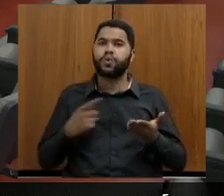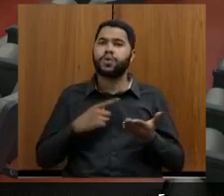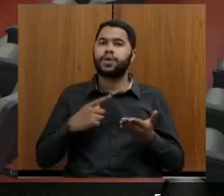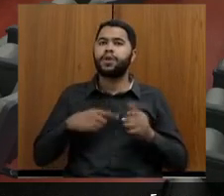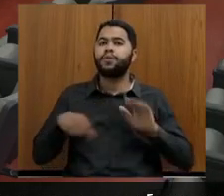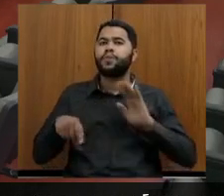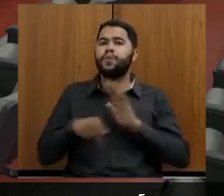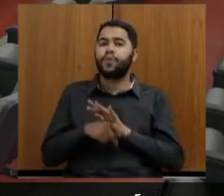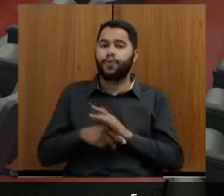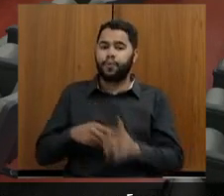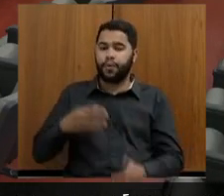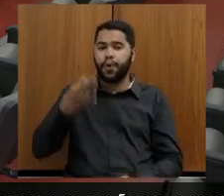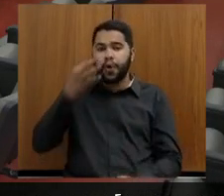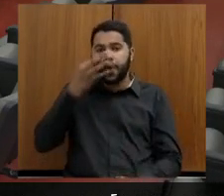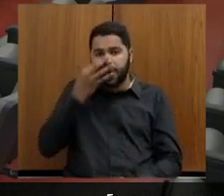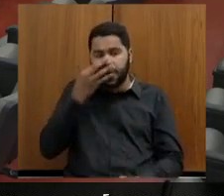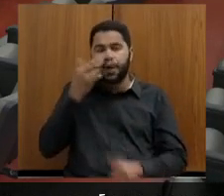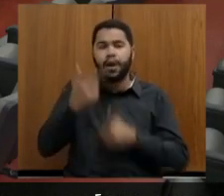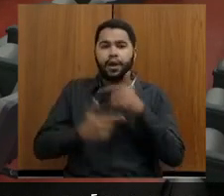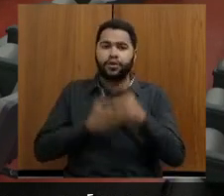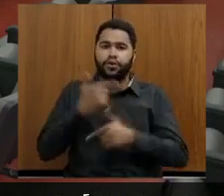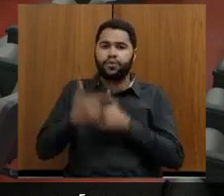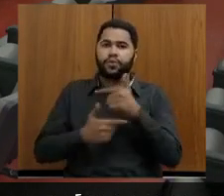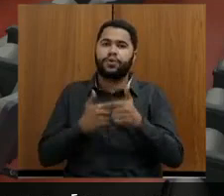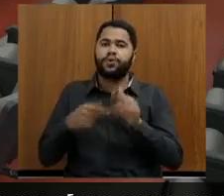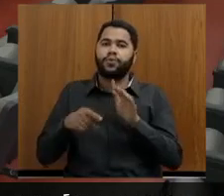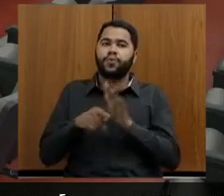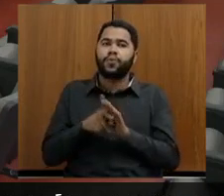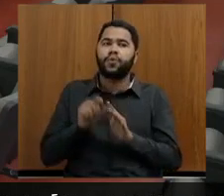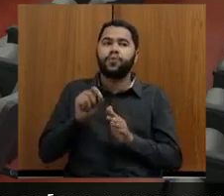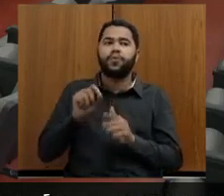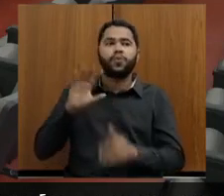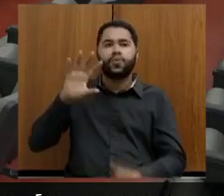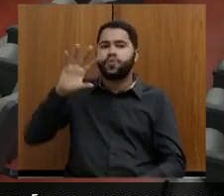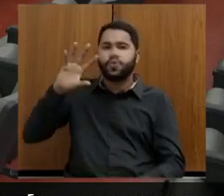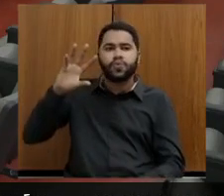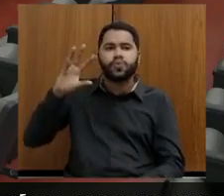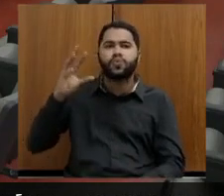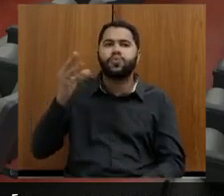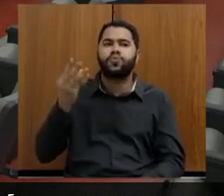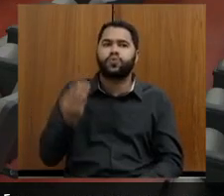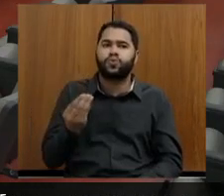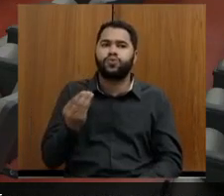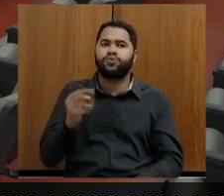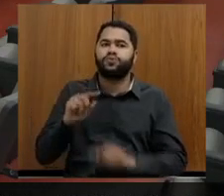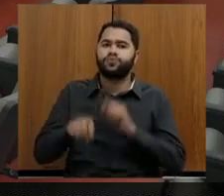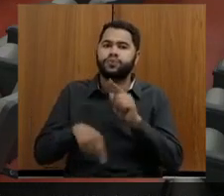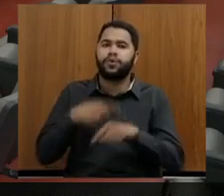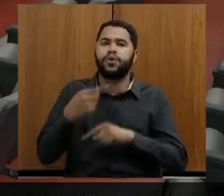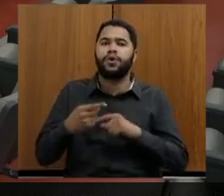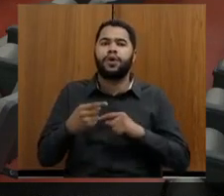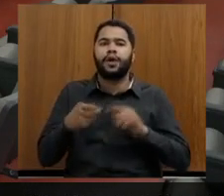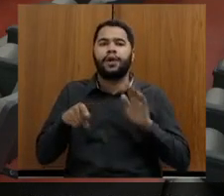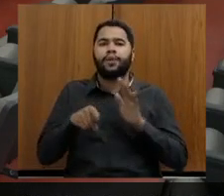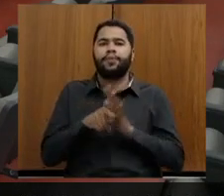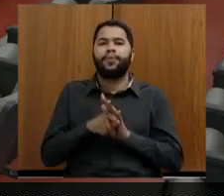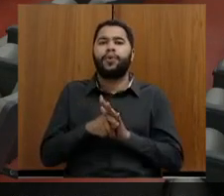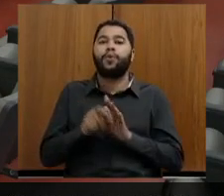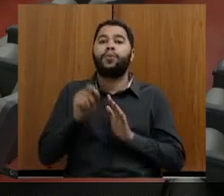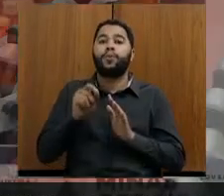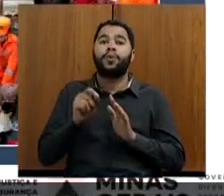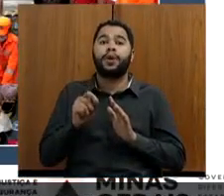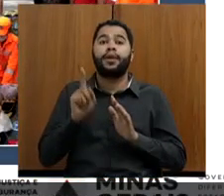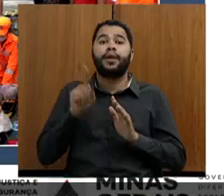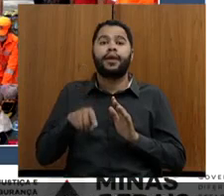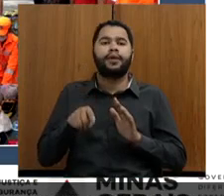aí um retorno presencial da atividade-meio em sua totalidade após a imunização com